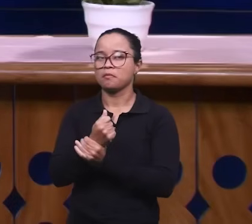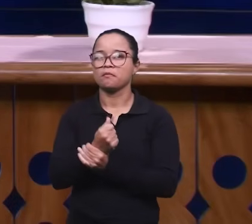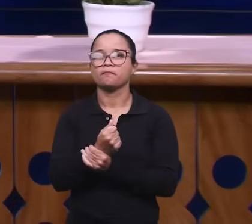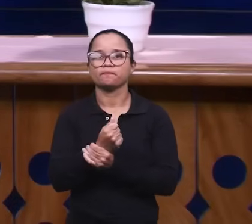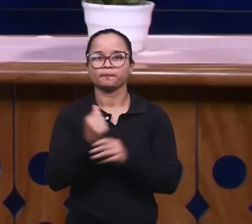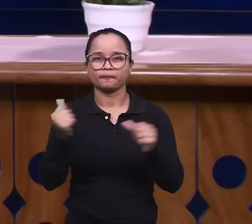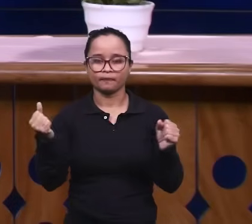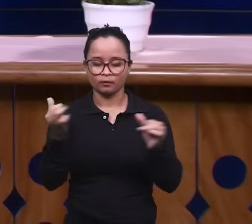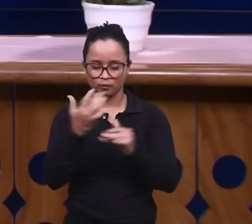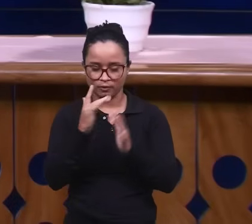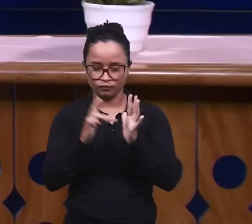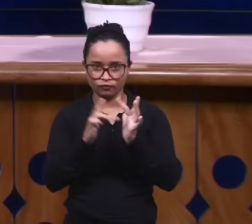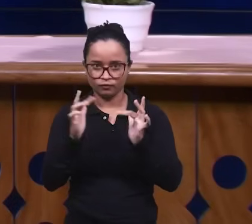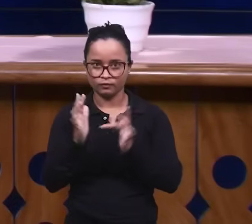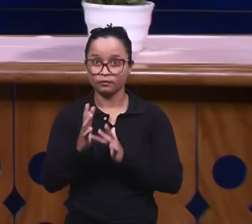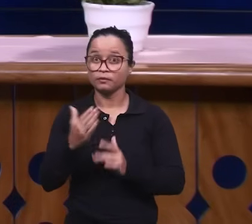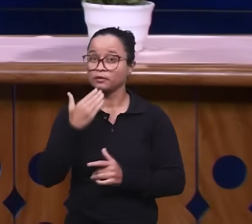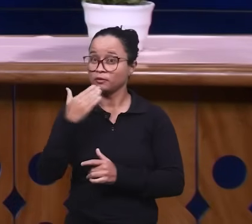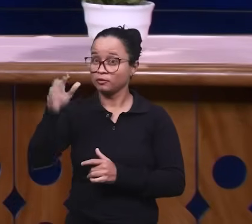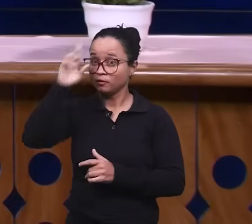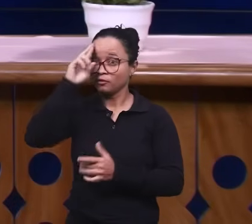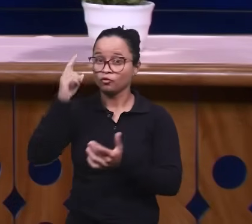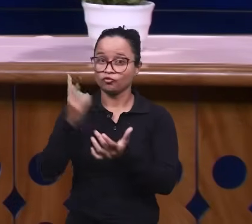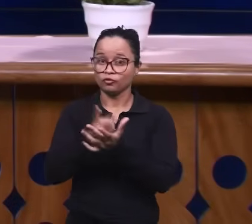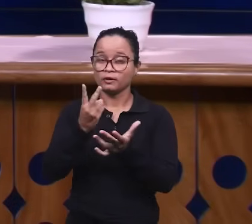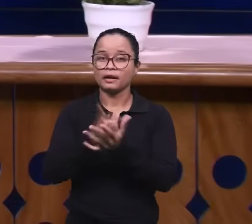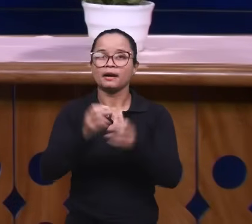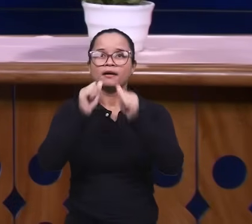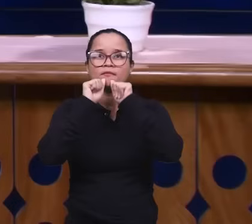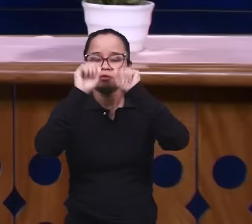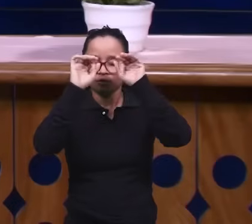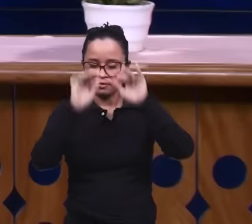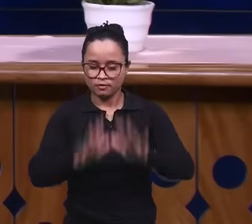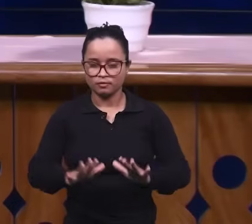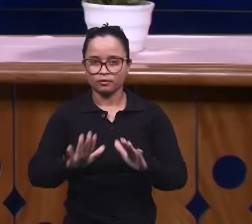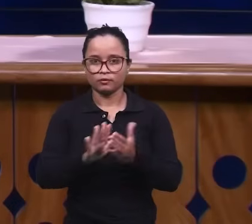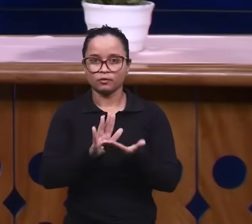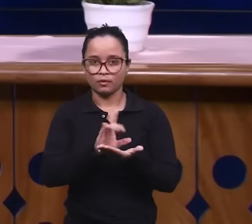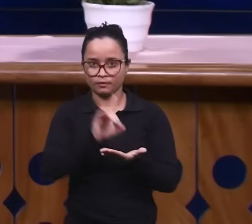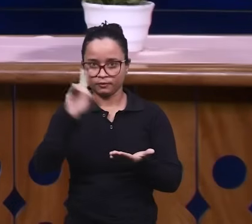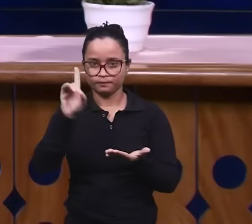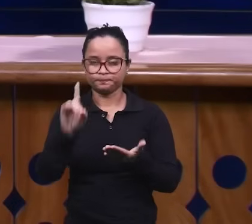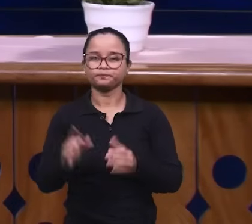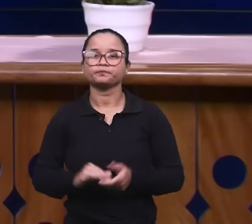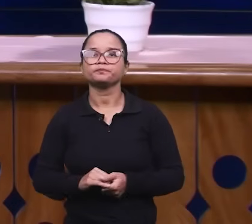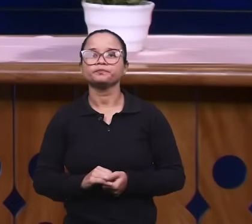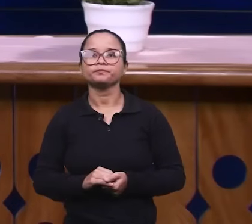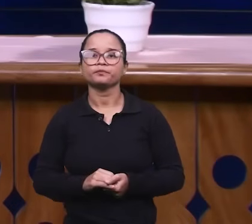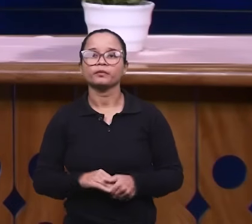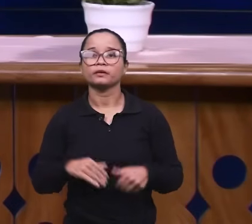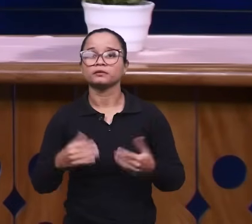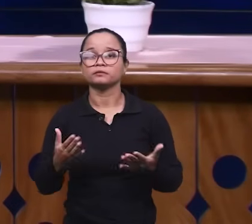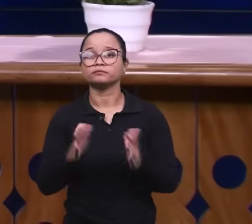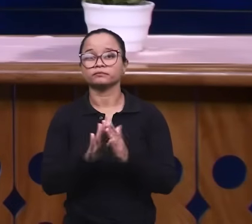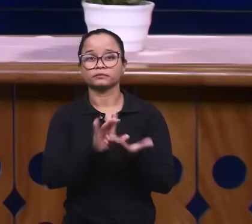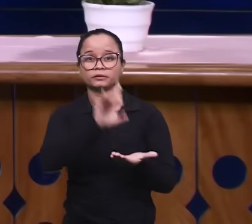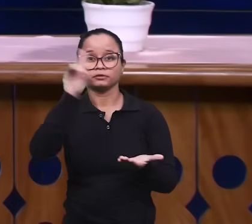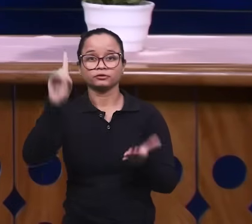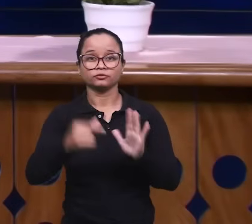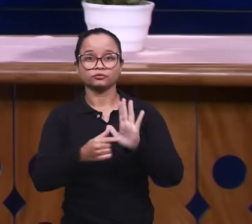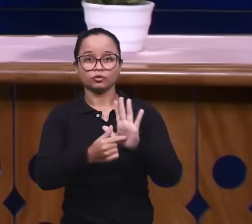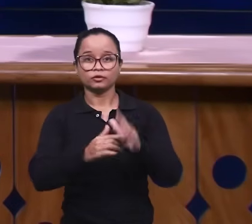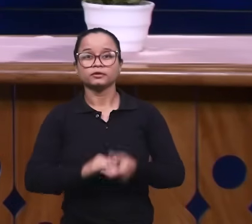Jesus. Pedimos ao Senhor que continue nos abençoando agora com sua palavra. A palavra do Senhor fala de um homem